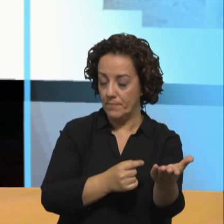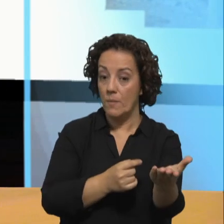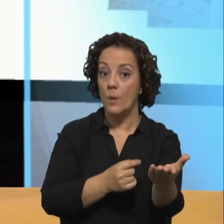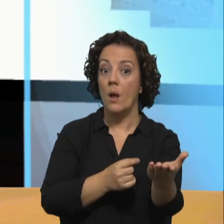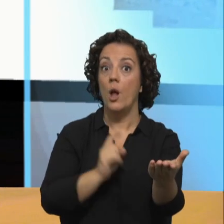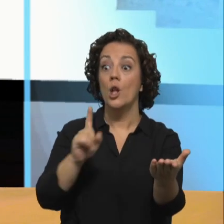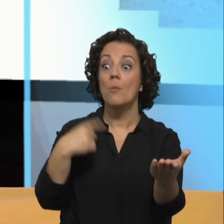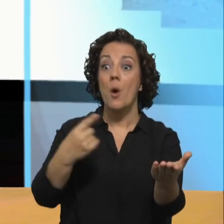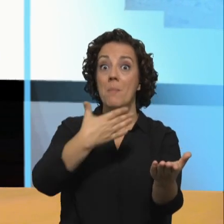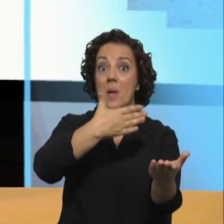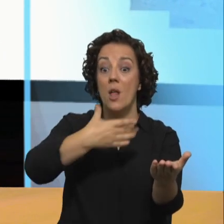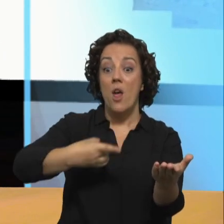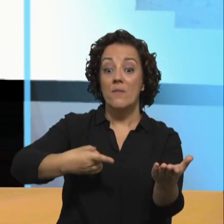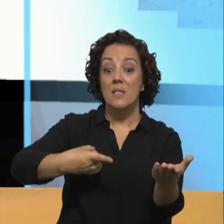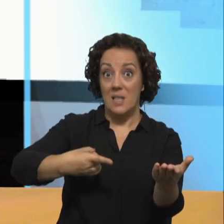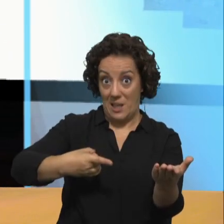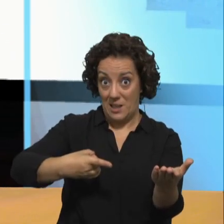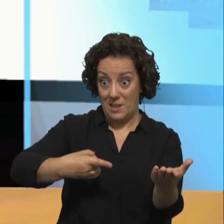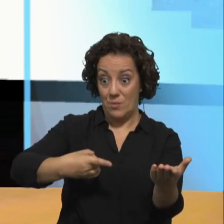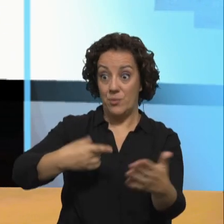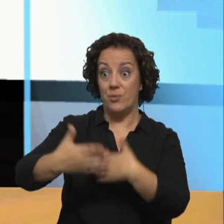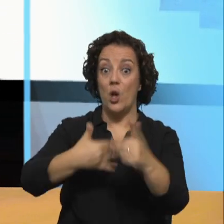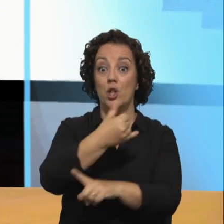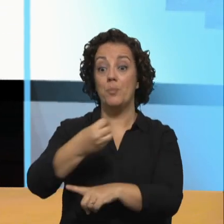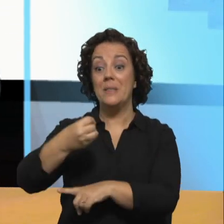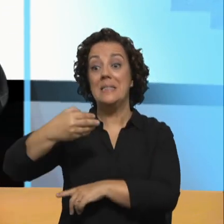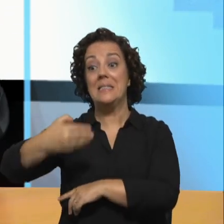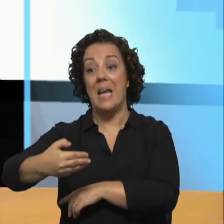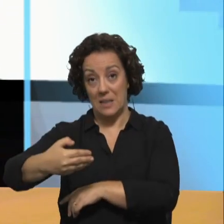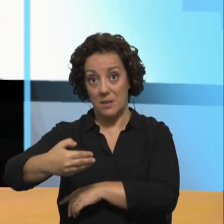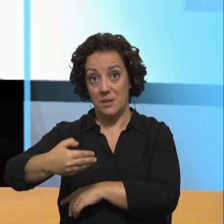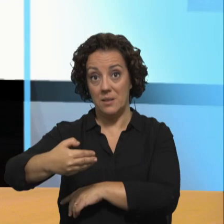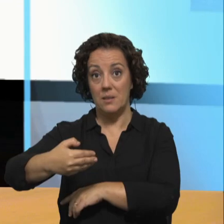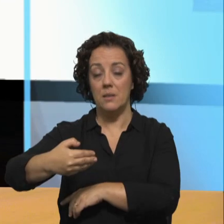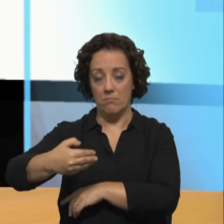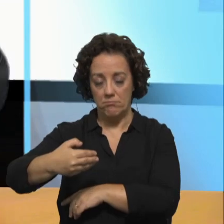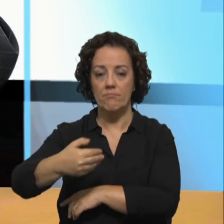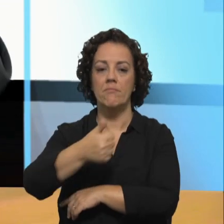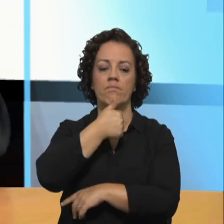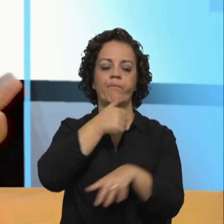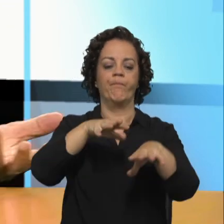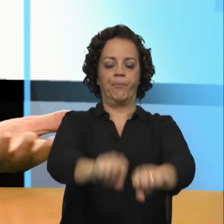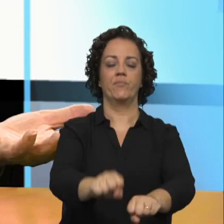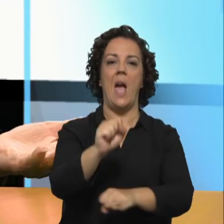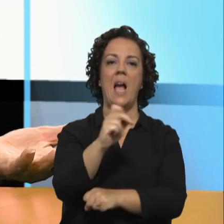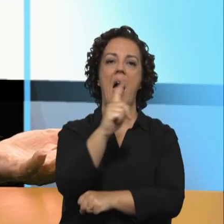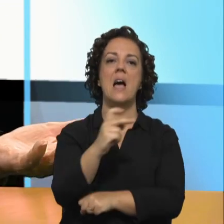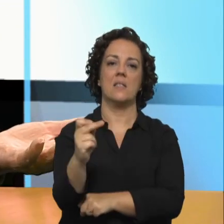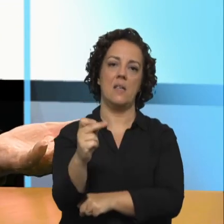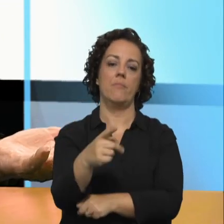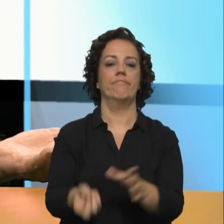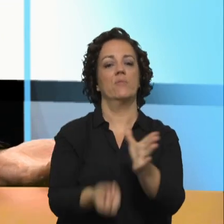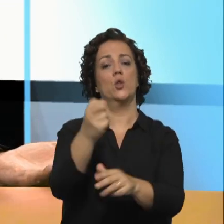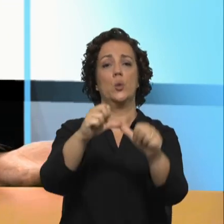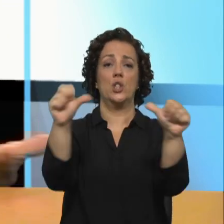eleições em 2007, apossam-se de Gaza e instauram este regime que